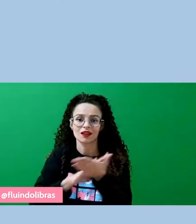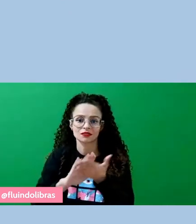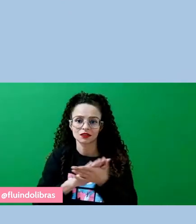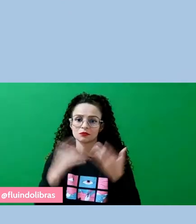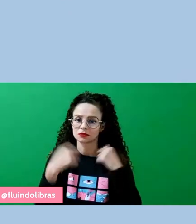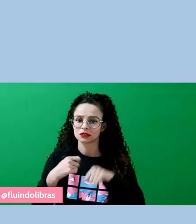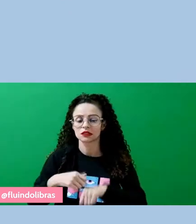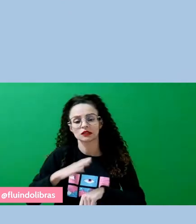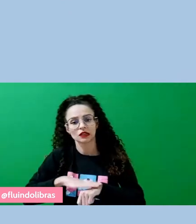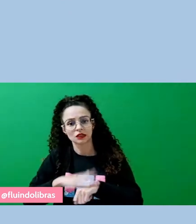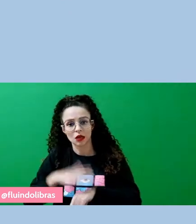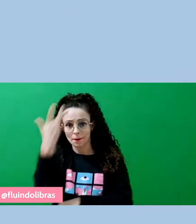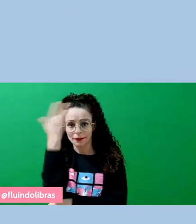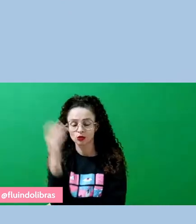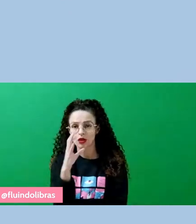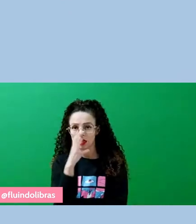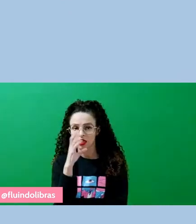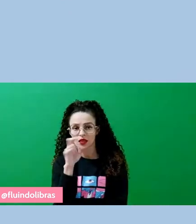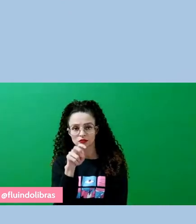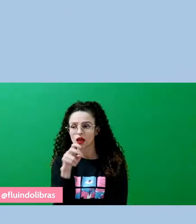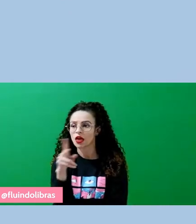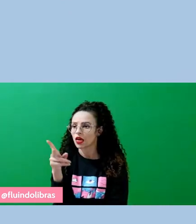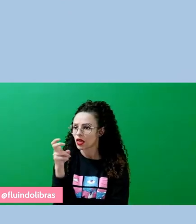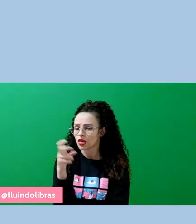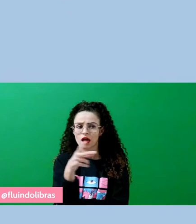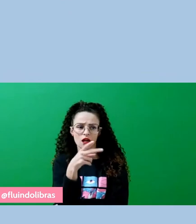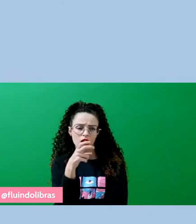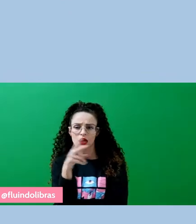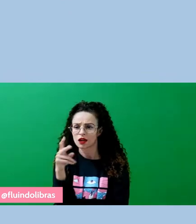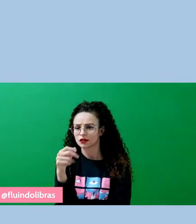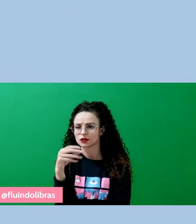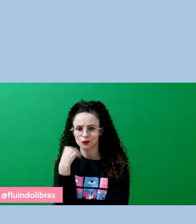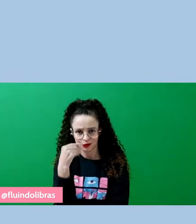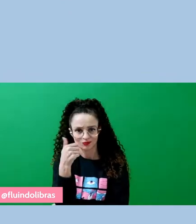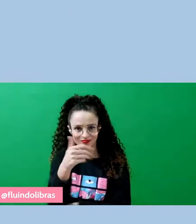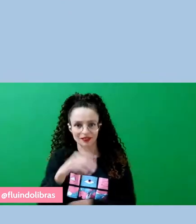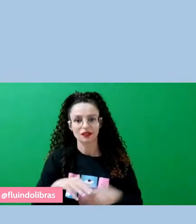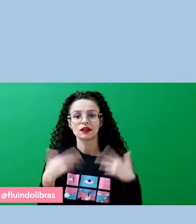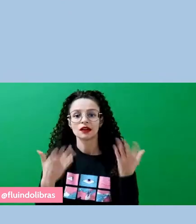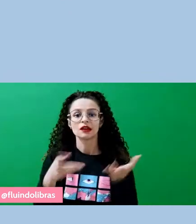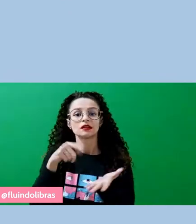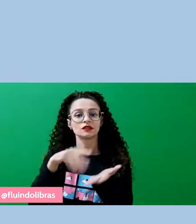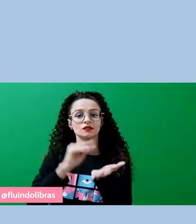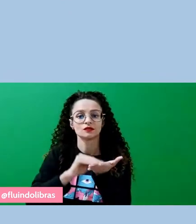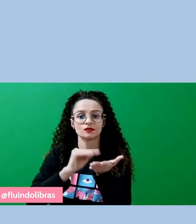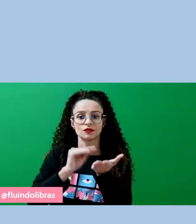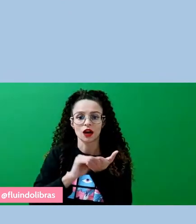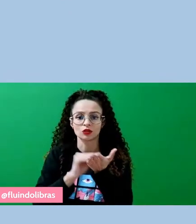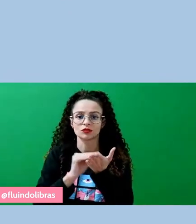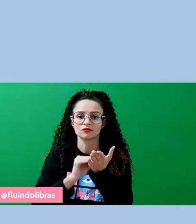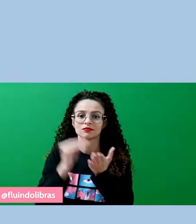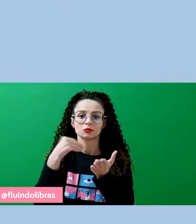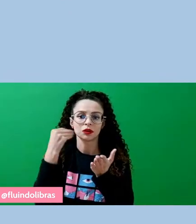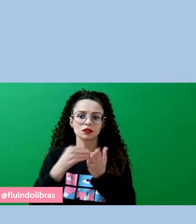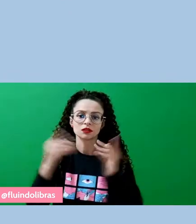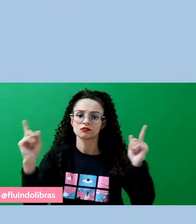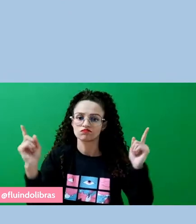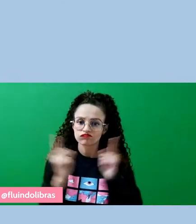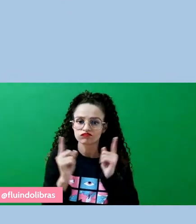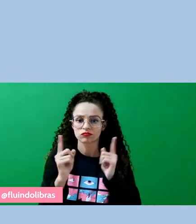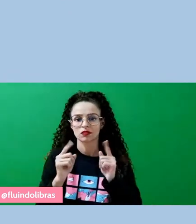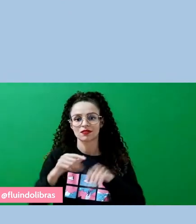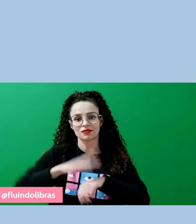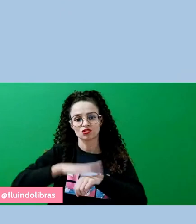tempo da pessoa que está ouvindo absorver aquilo e construir. Então, essa falta de deixar comprimir a experiência e fazer com que elas tenham